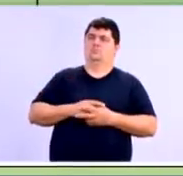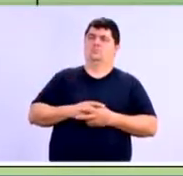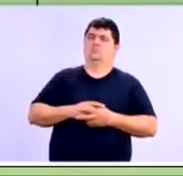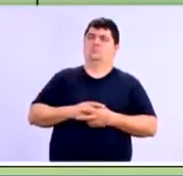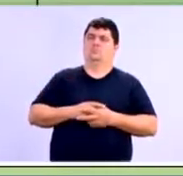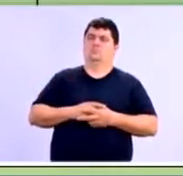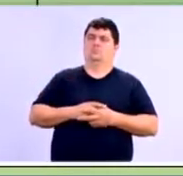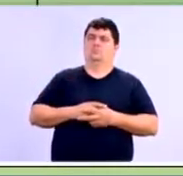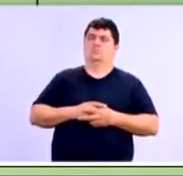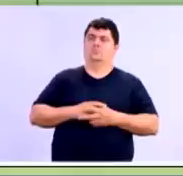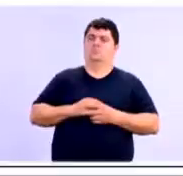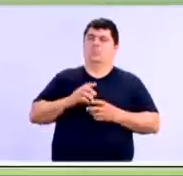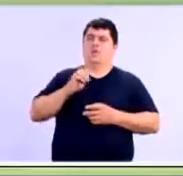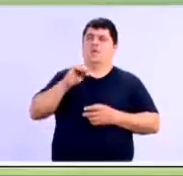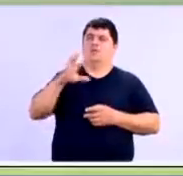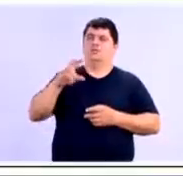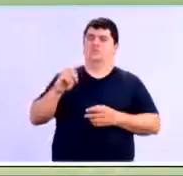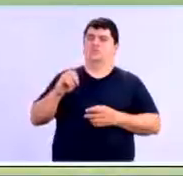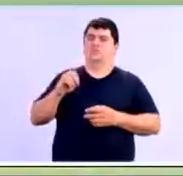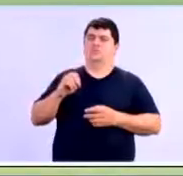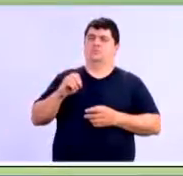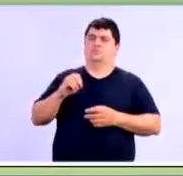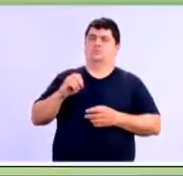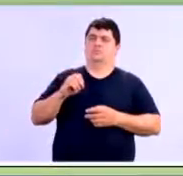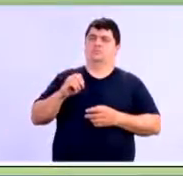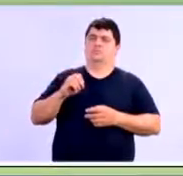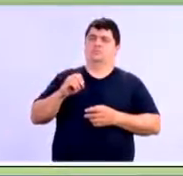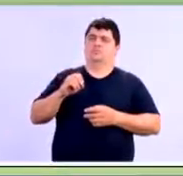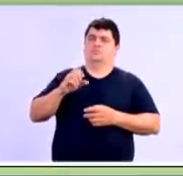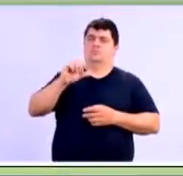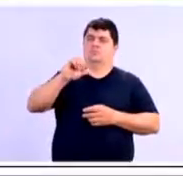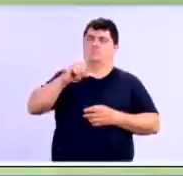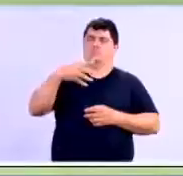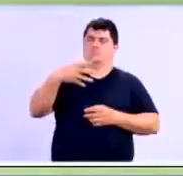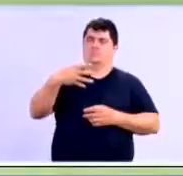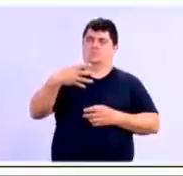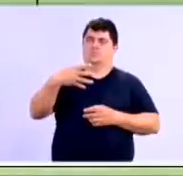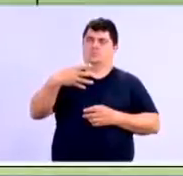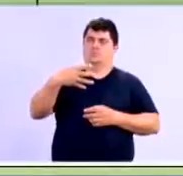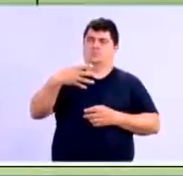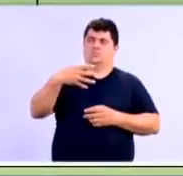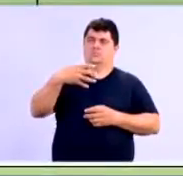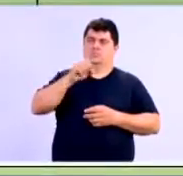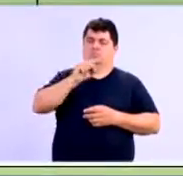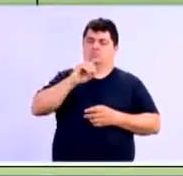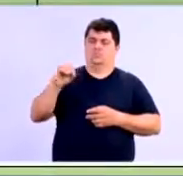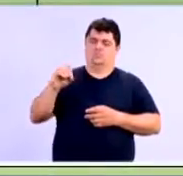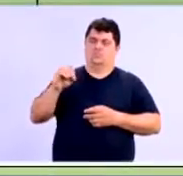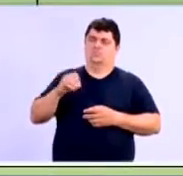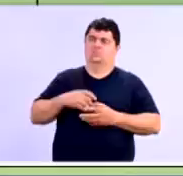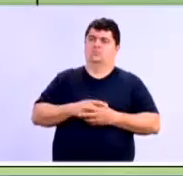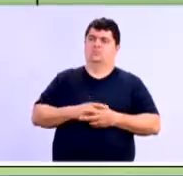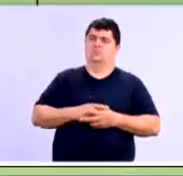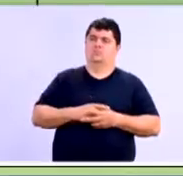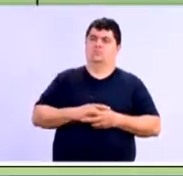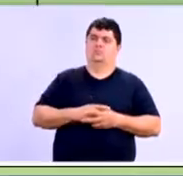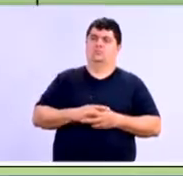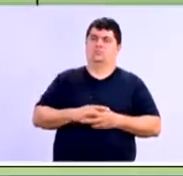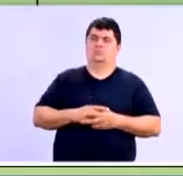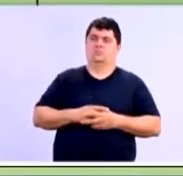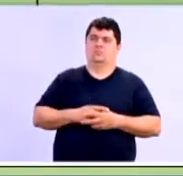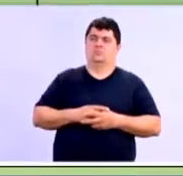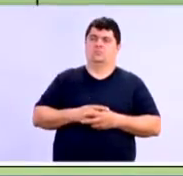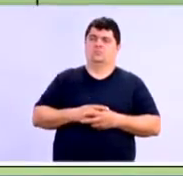500. E o total do ativo? O total do ativo é 94 e 800, olha, dividido